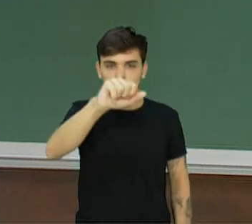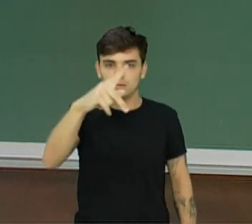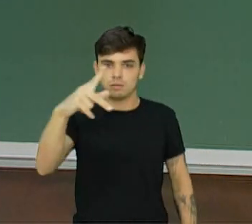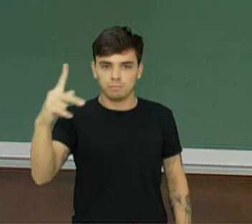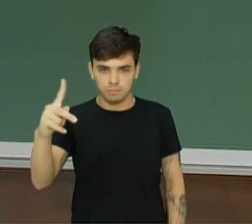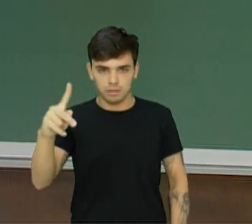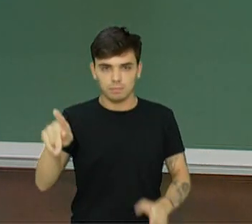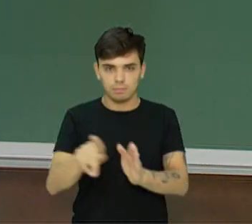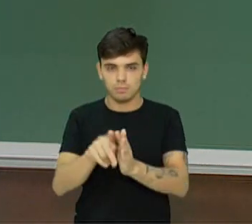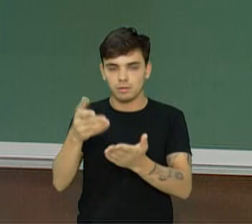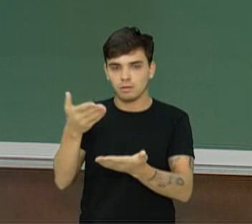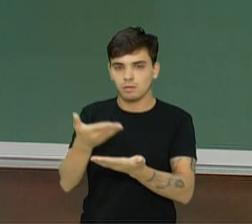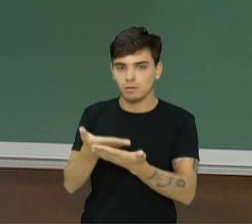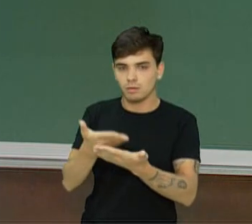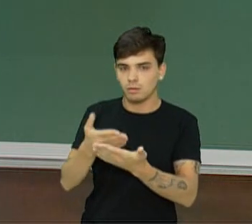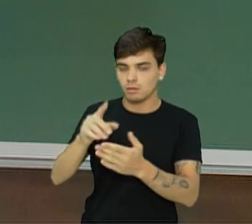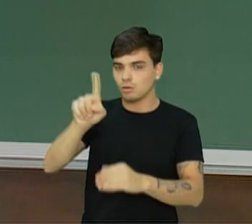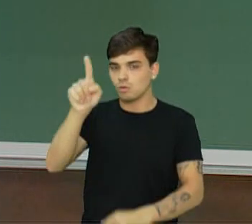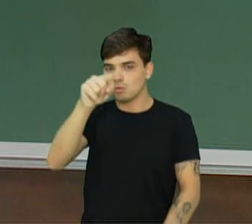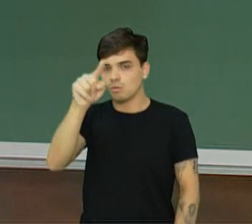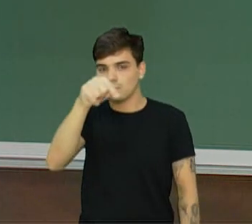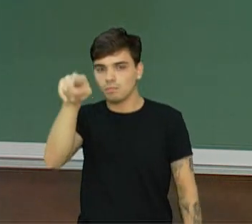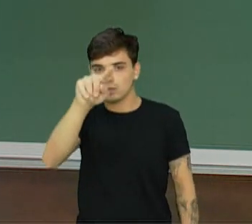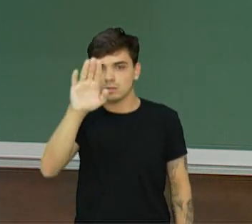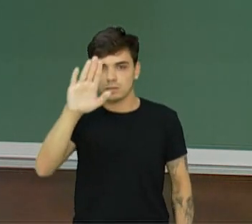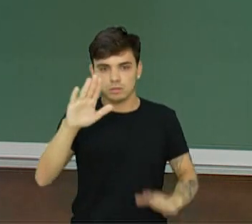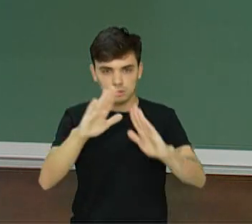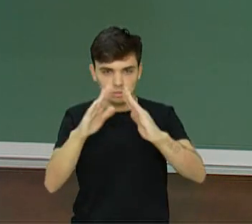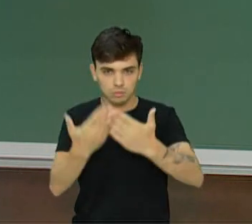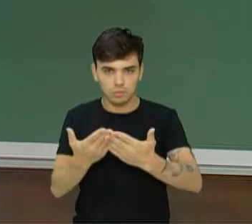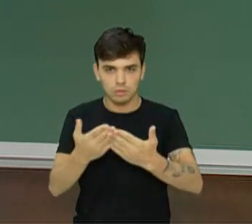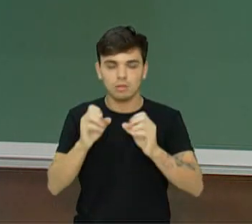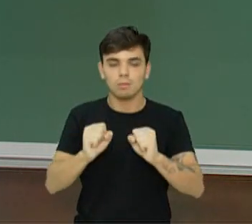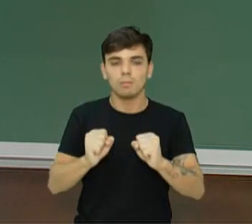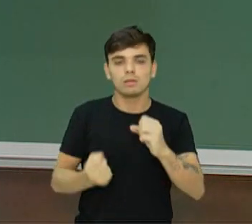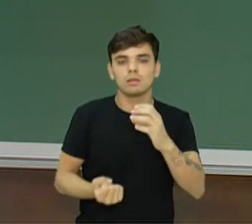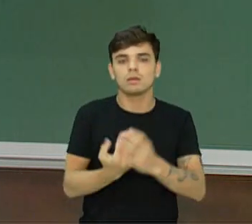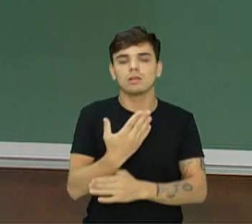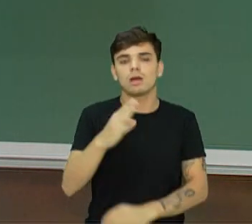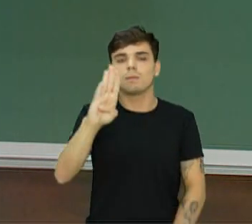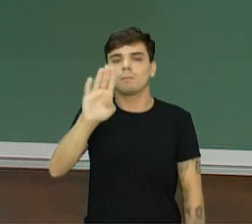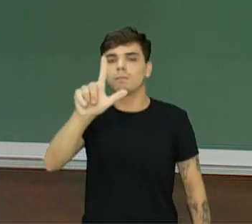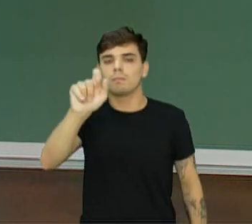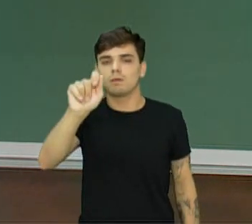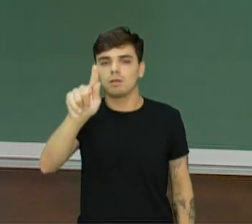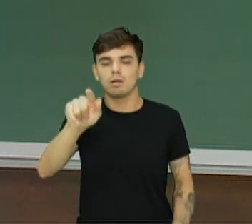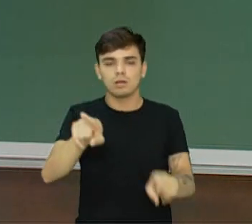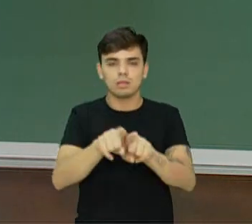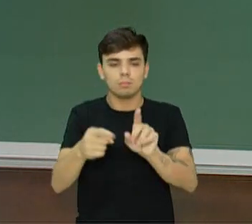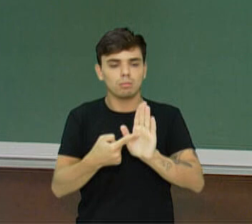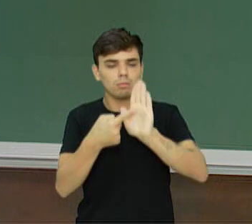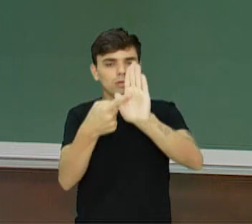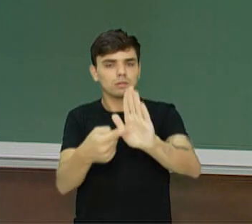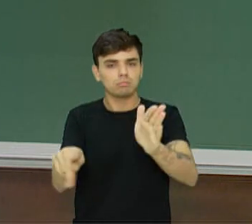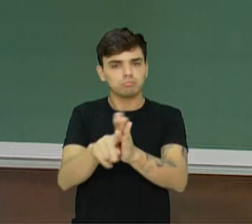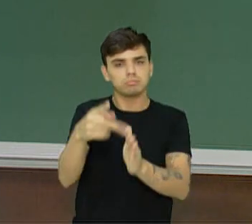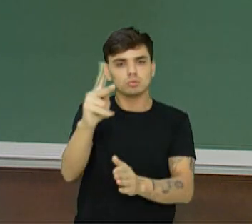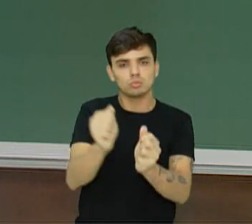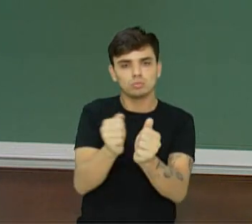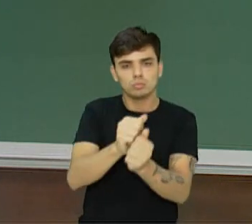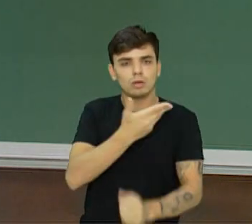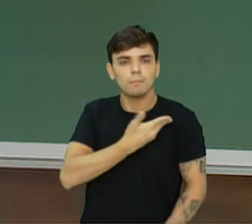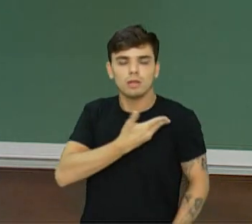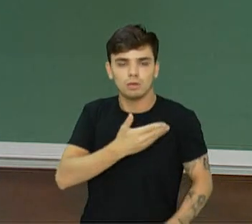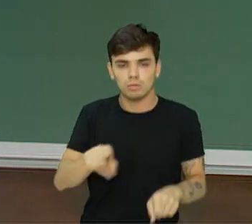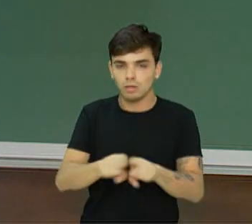aplicativos pelo @escola, tá? Então você pode criar um blog, você pode criar uma apresentação aí com seus